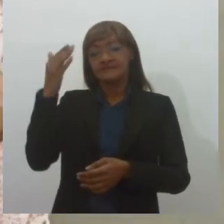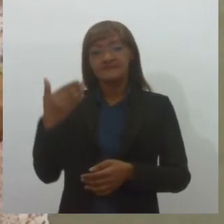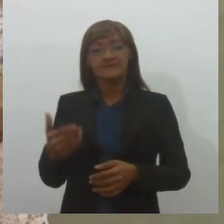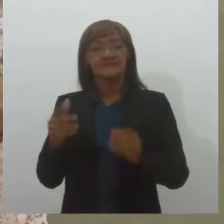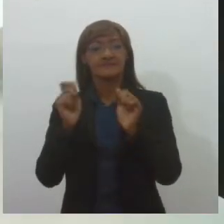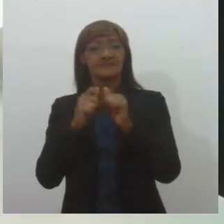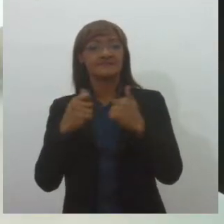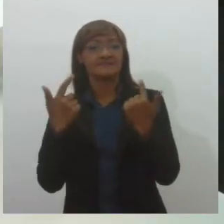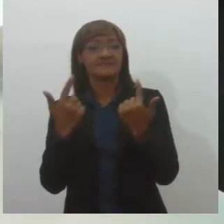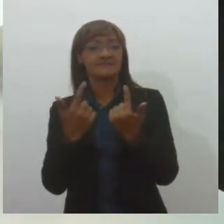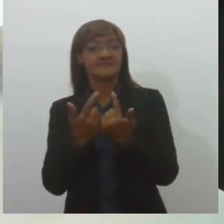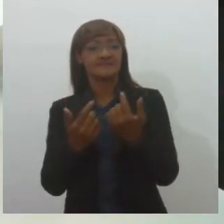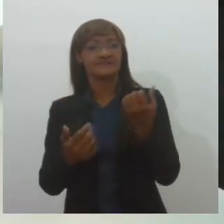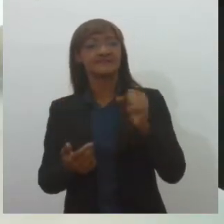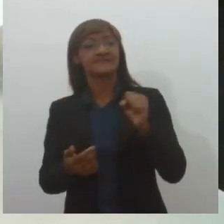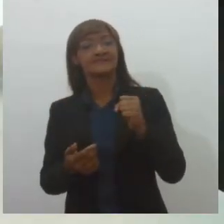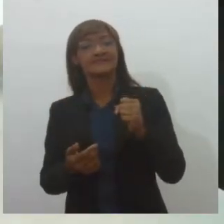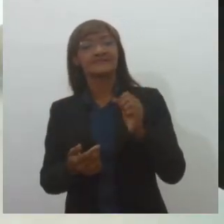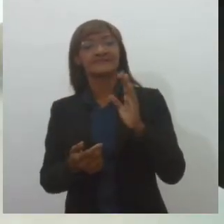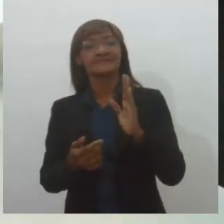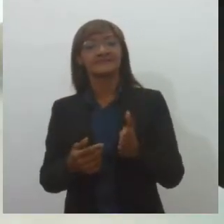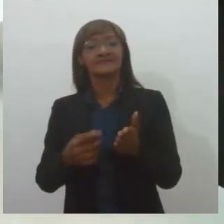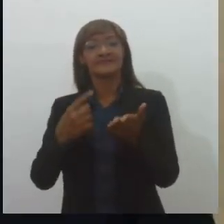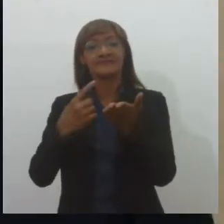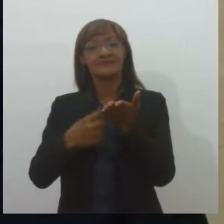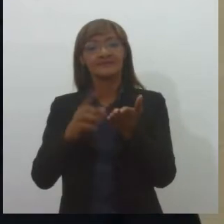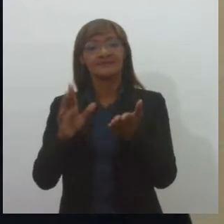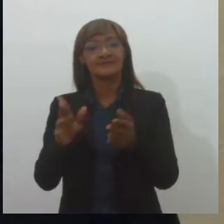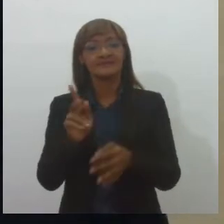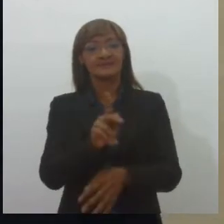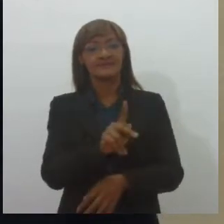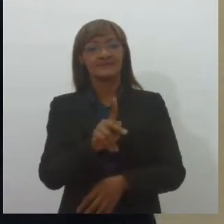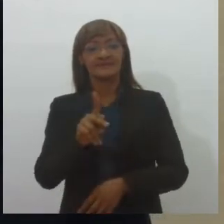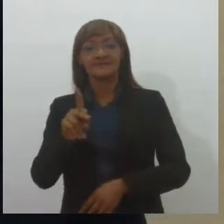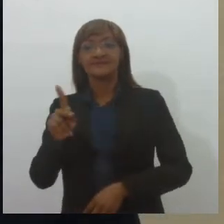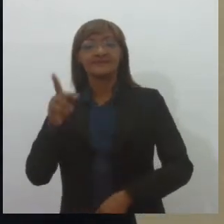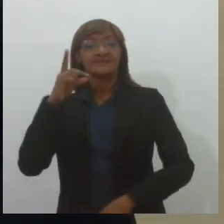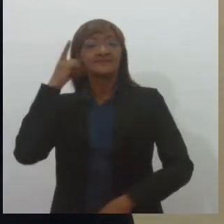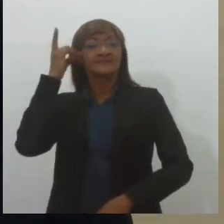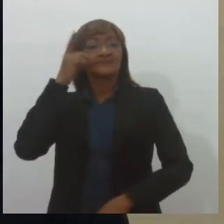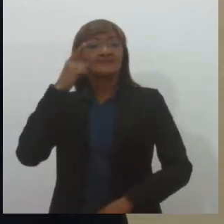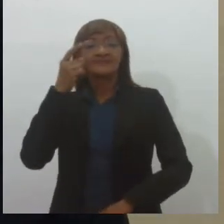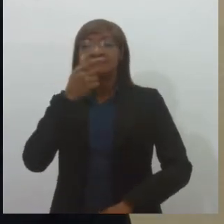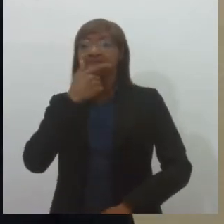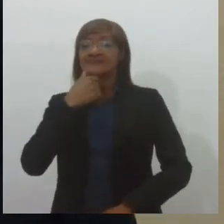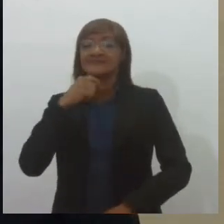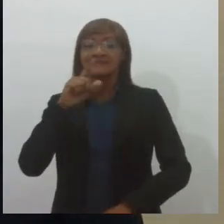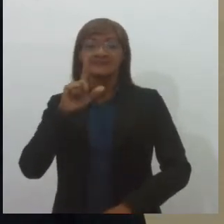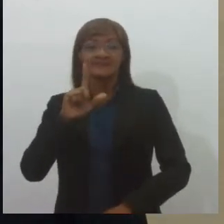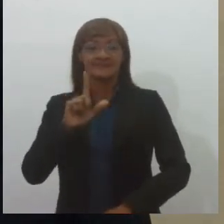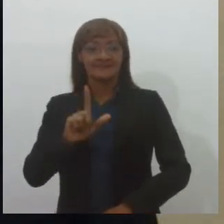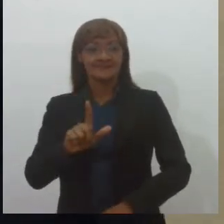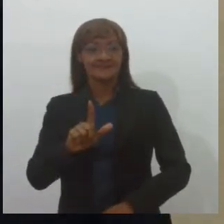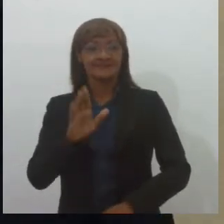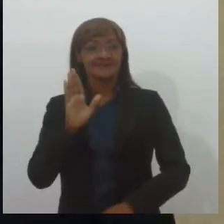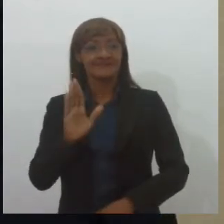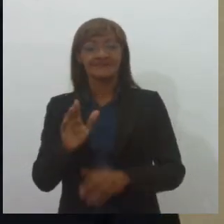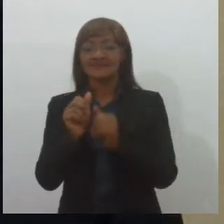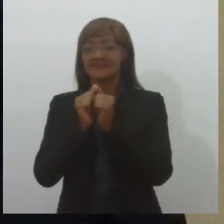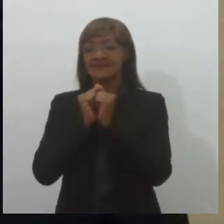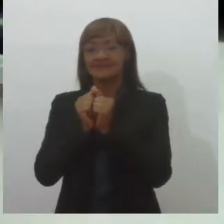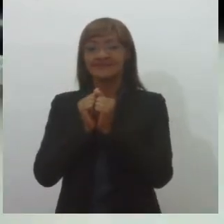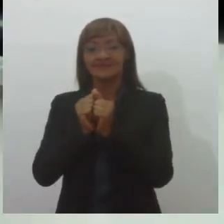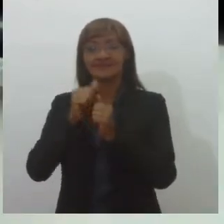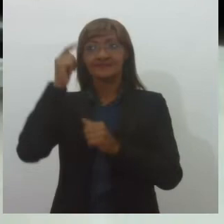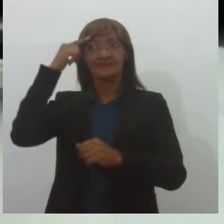Legislativa de Sergipe foi comandada pelo presidente o deputado estadual Luciano bispo e acompanhada